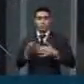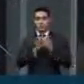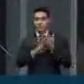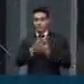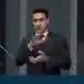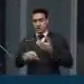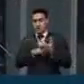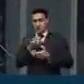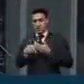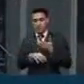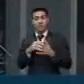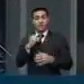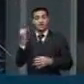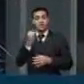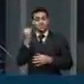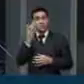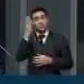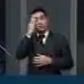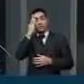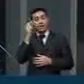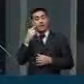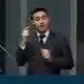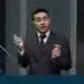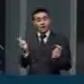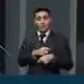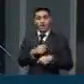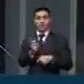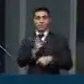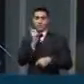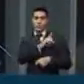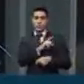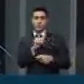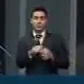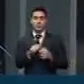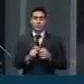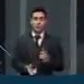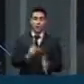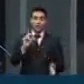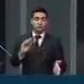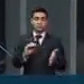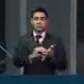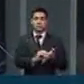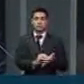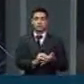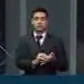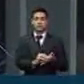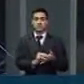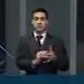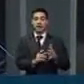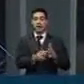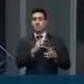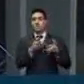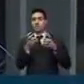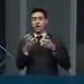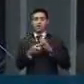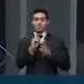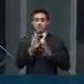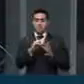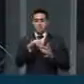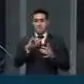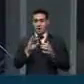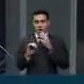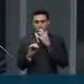É importante reconhecer essa capacidade que ele teve de antever esse esses gritos das ruas e logo no mês de maio,